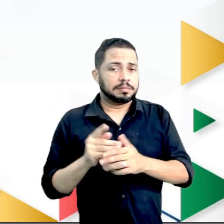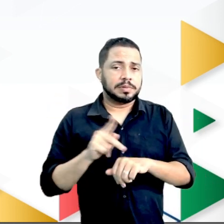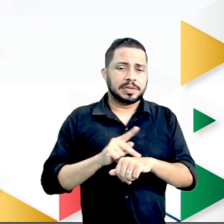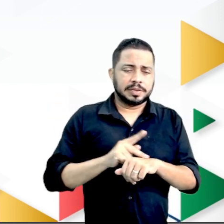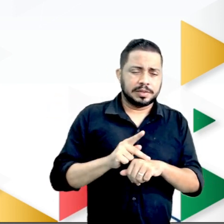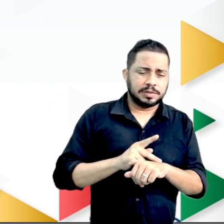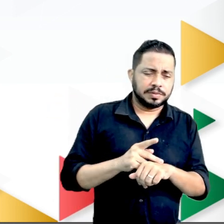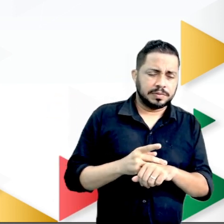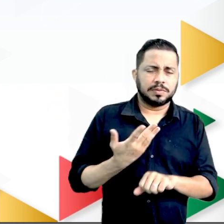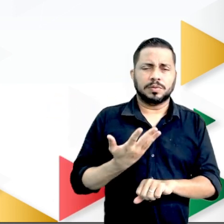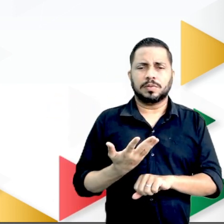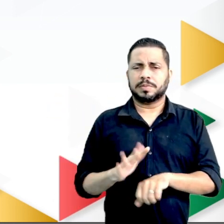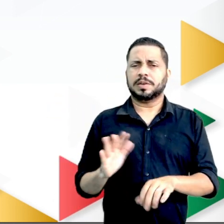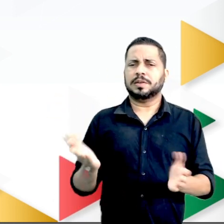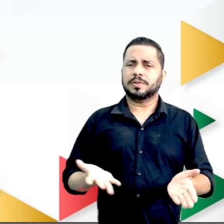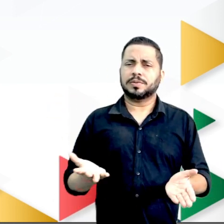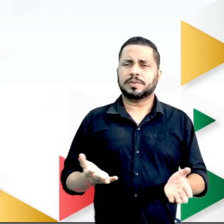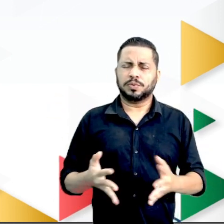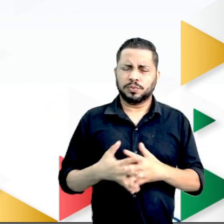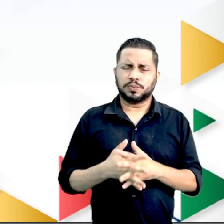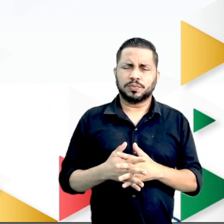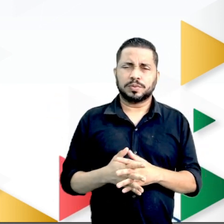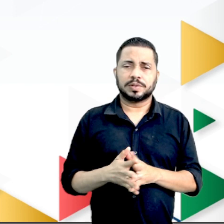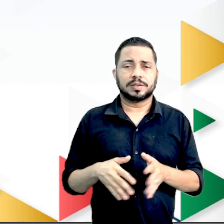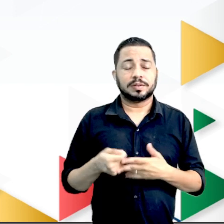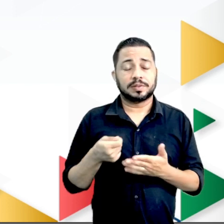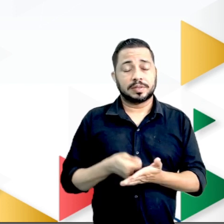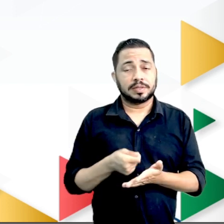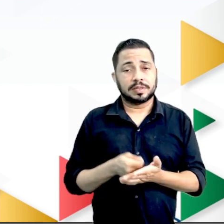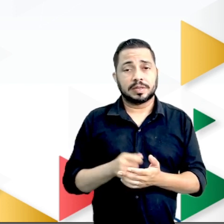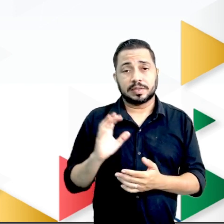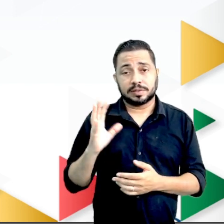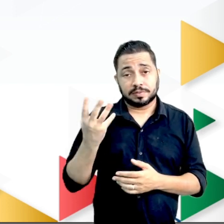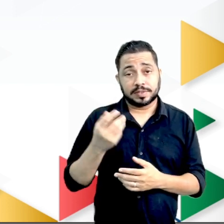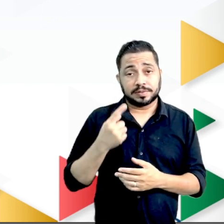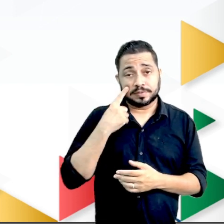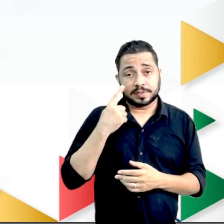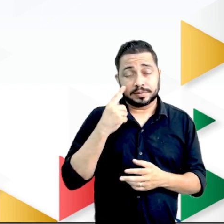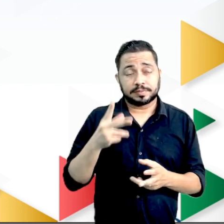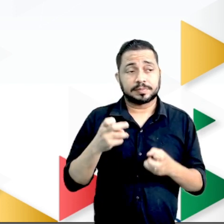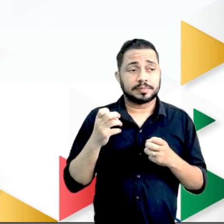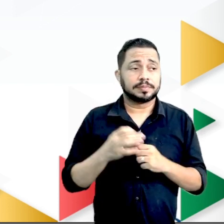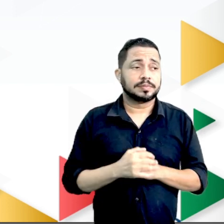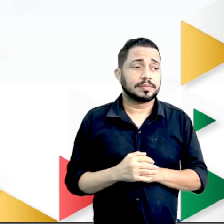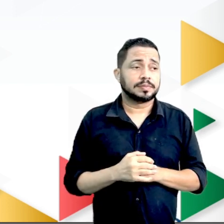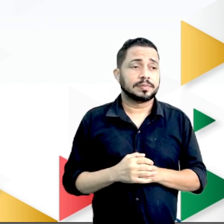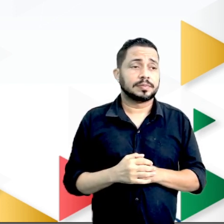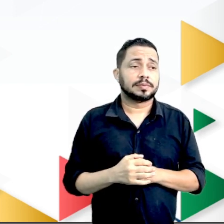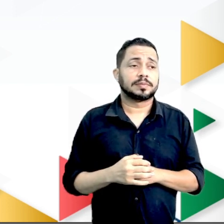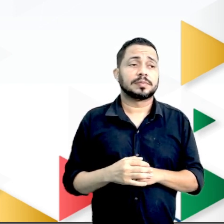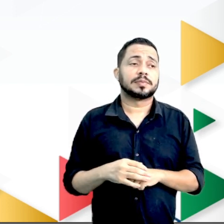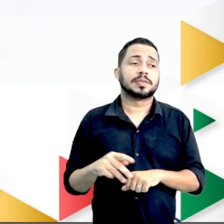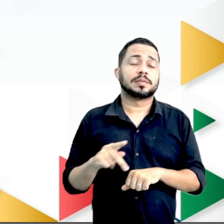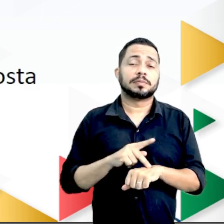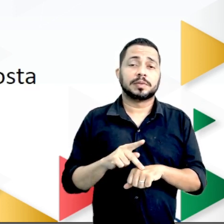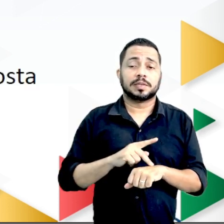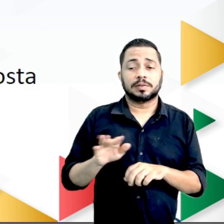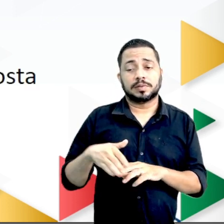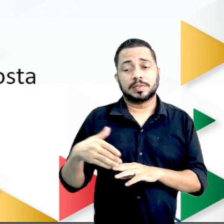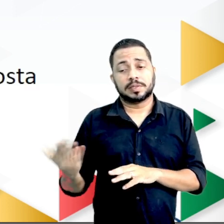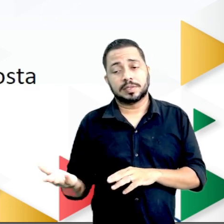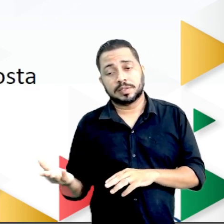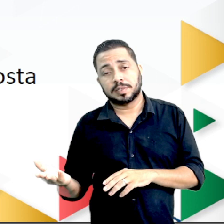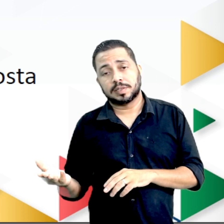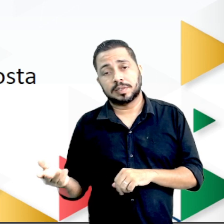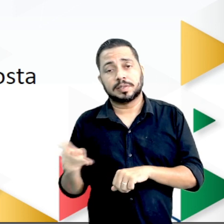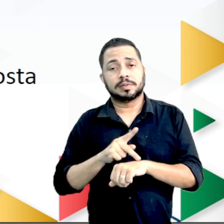preto, ficou branco. Nossa, ficou confuso? Vamos tentar resolver contigo? Vê, presta bem atenção, tá? Cor preta externa,